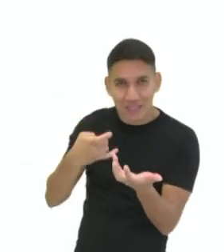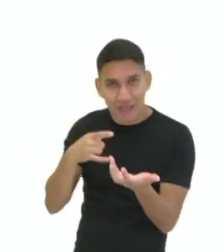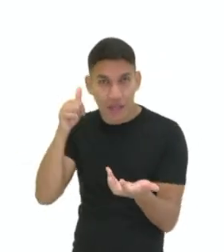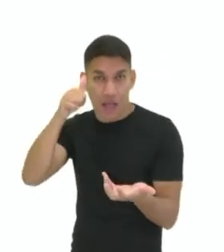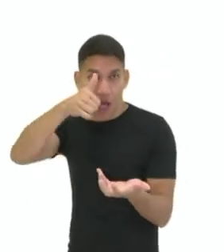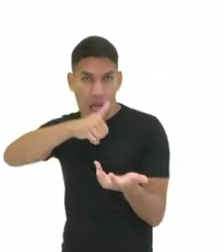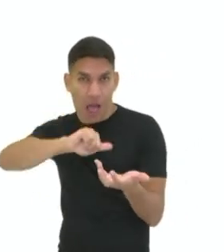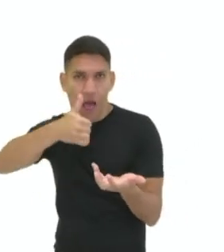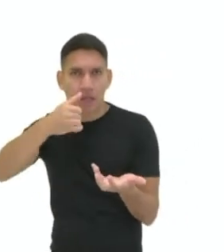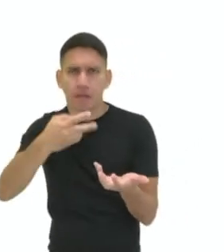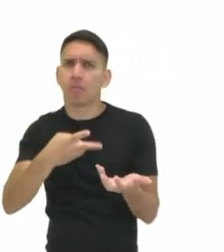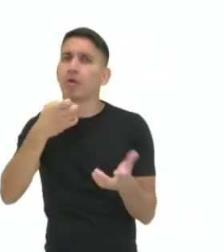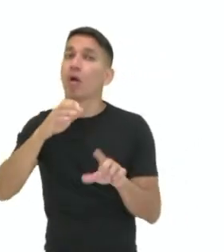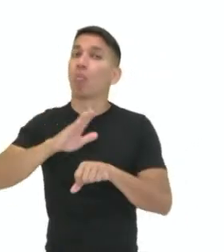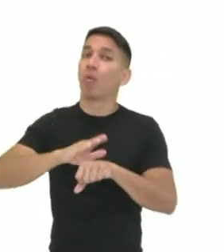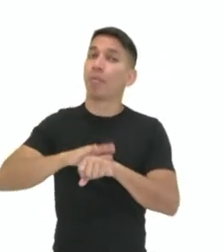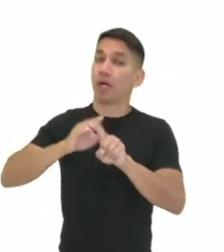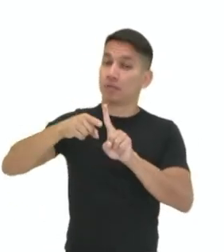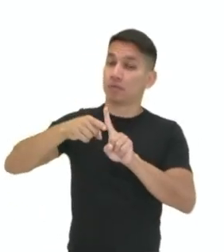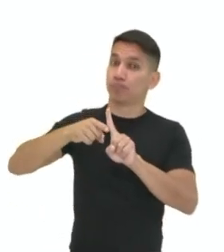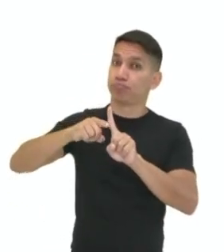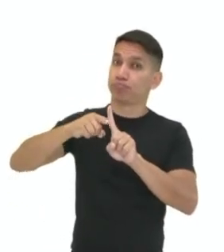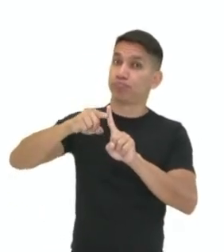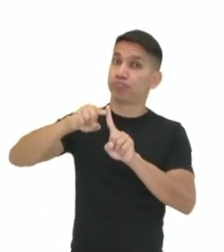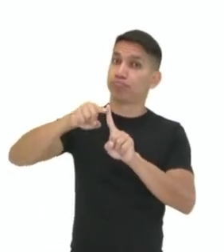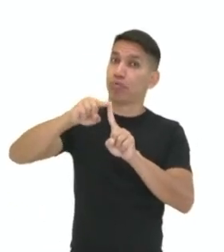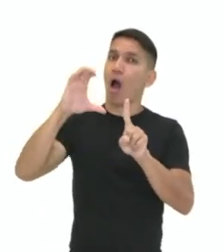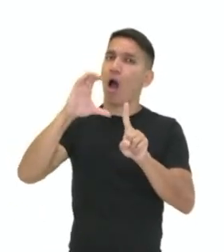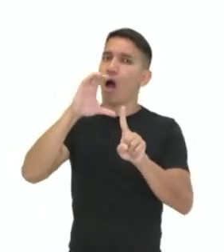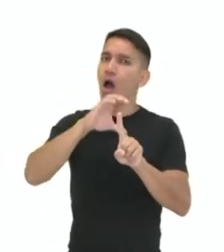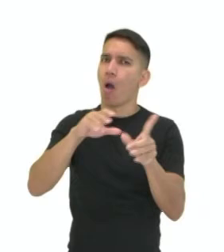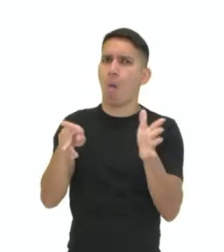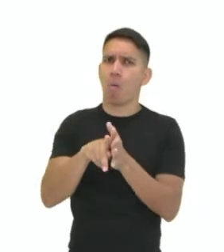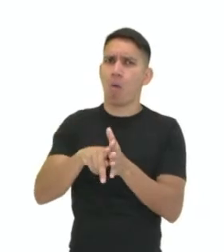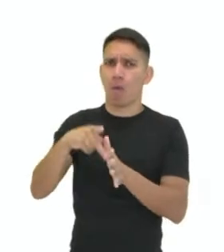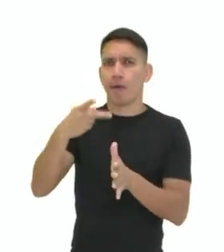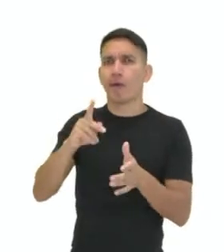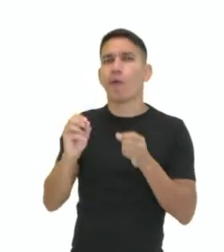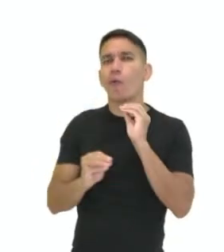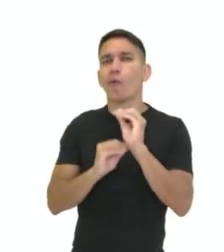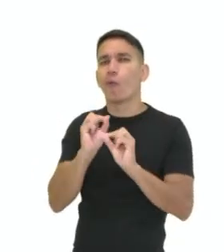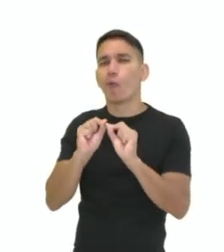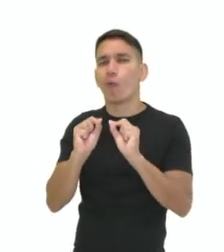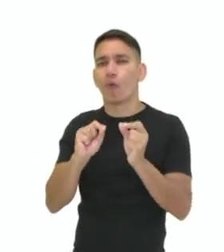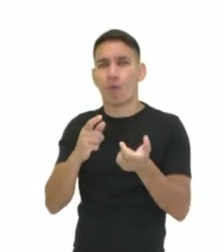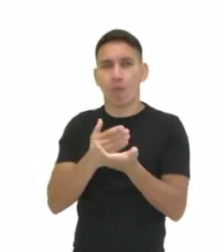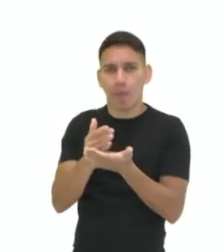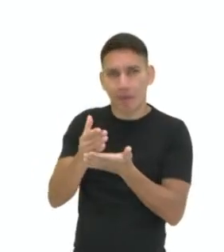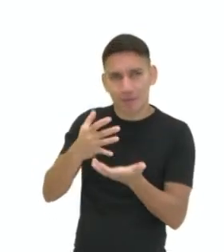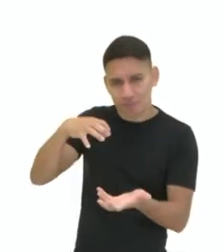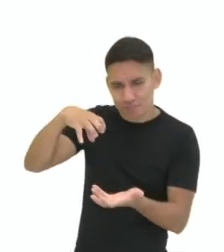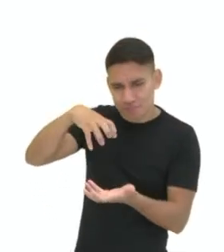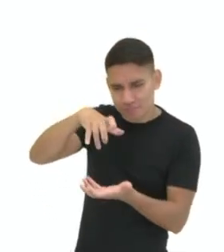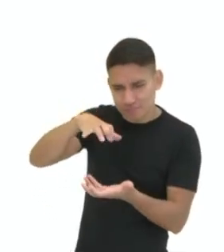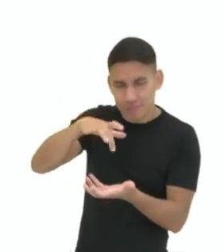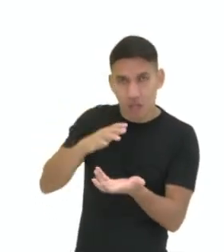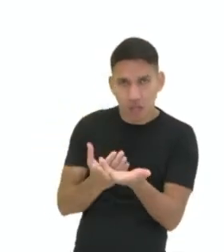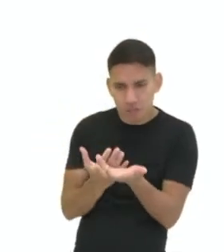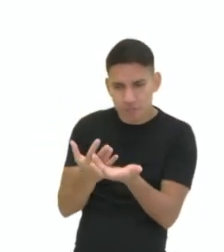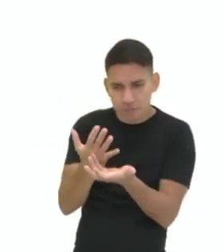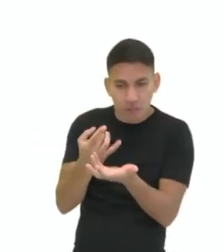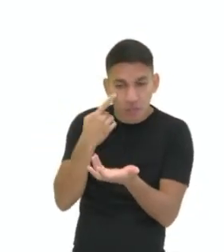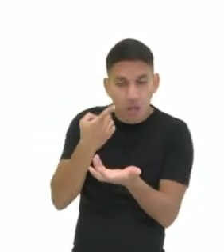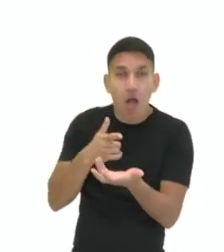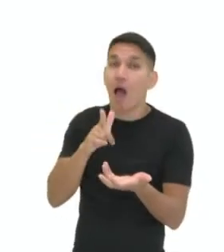percebe-se que quando a temperatura sobe, né, sobe ali pela própria chegada da iluminação e tudo mais, a